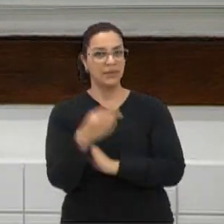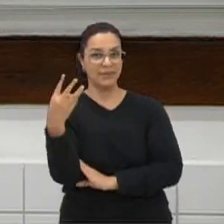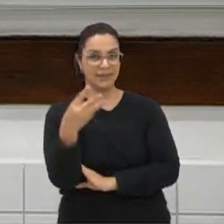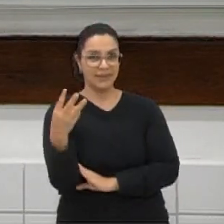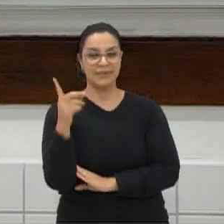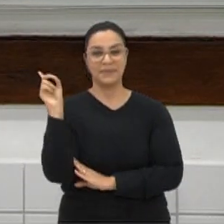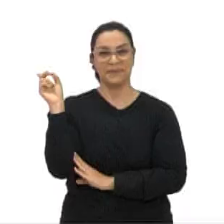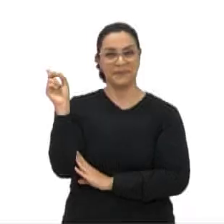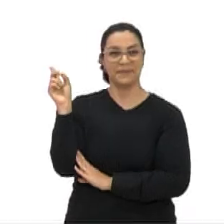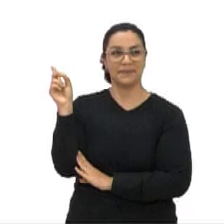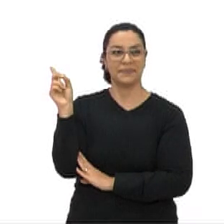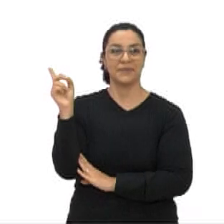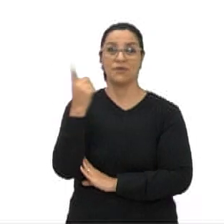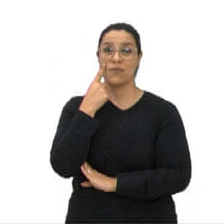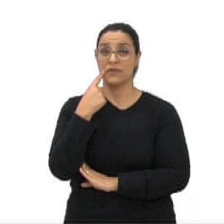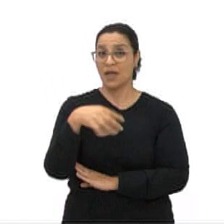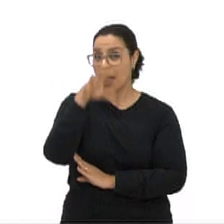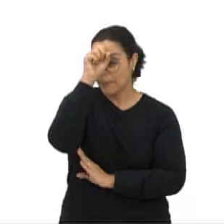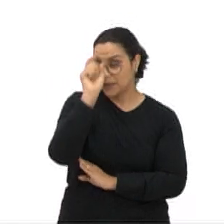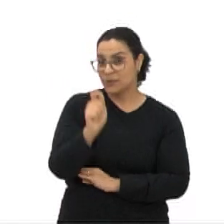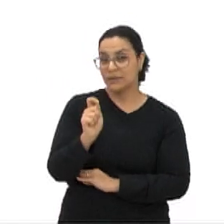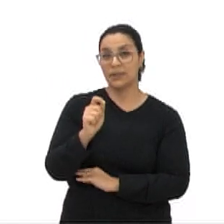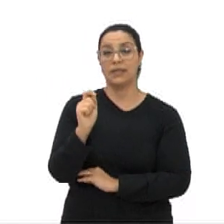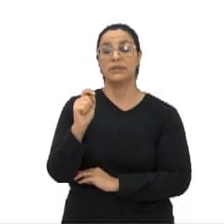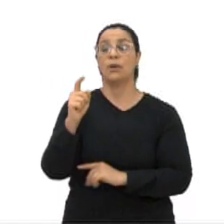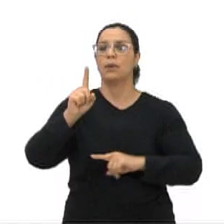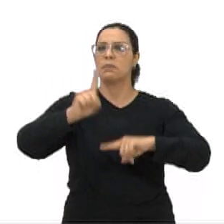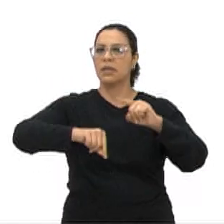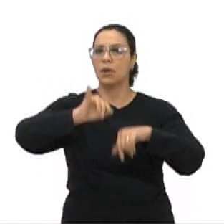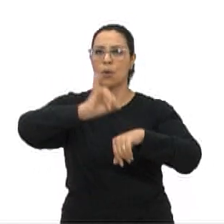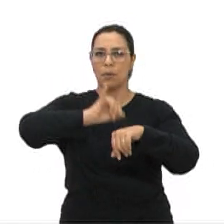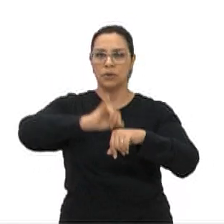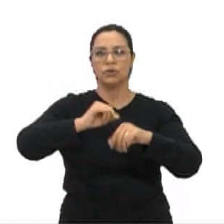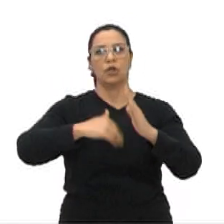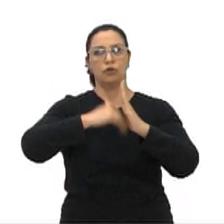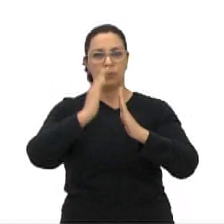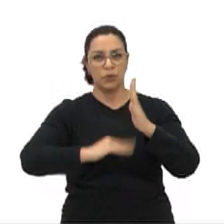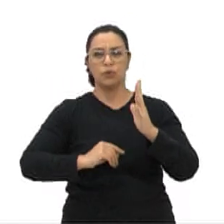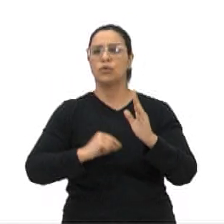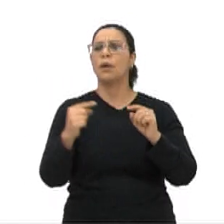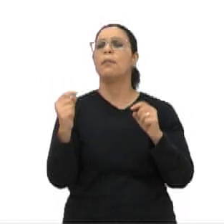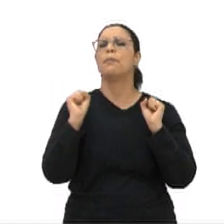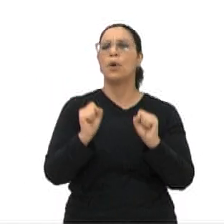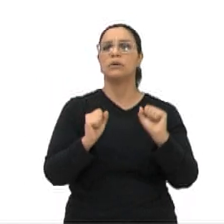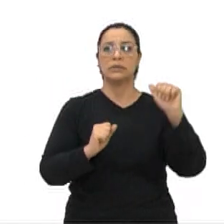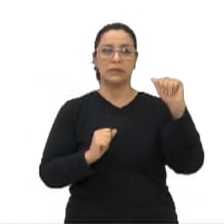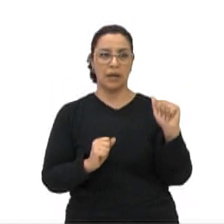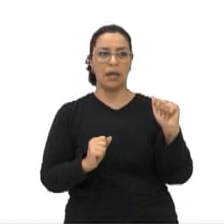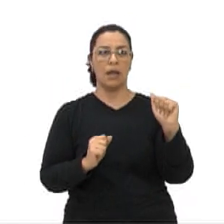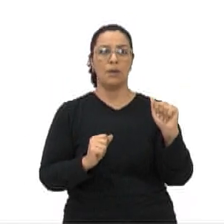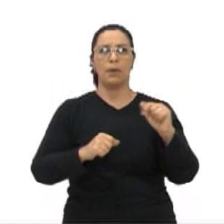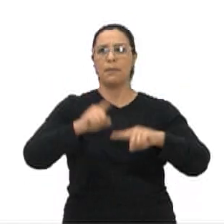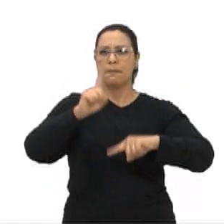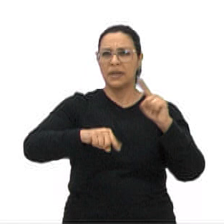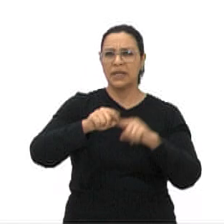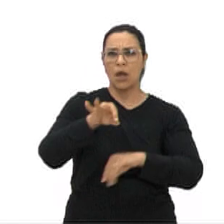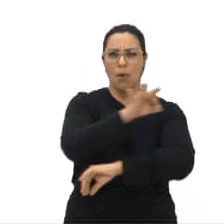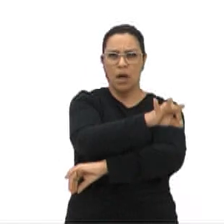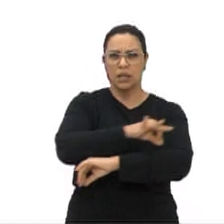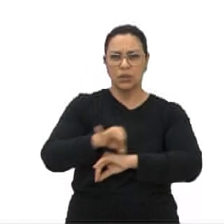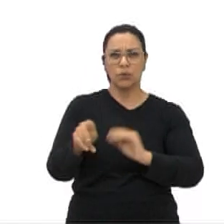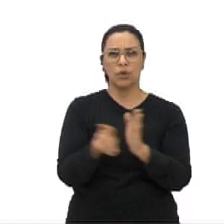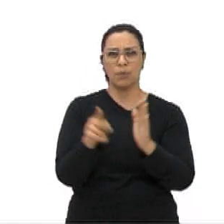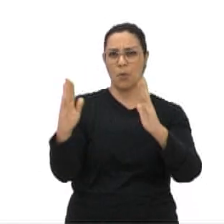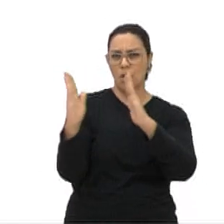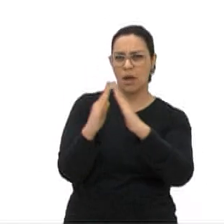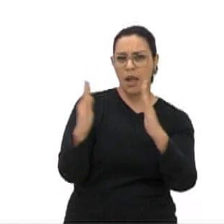quiz aqui, vamos ver como é que está o teu aprendizado. A natureza morta pode ser composta por A, elementos arquitetônicos,